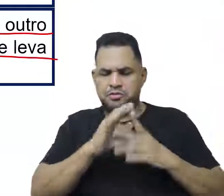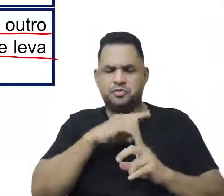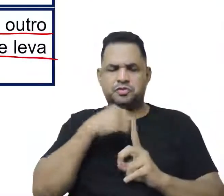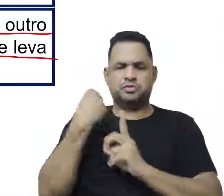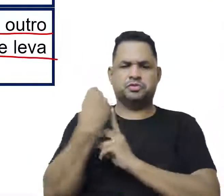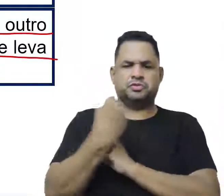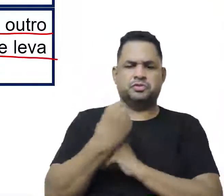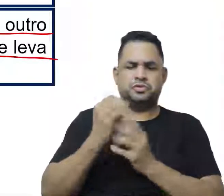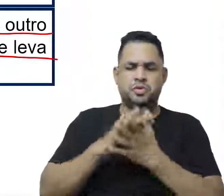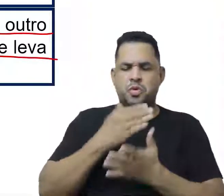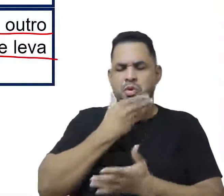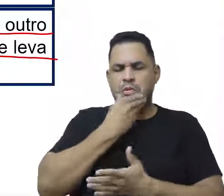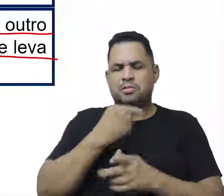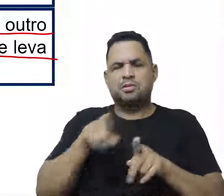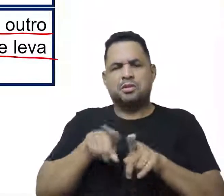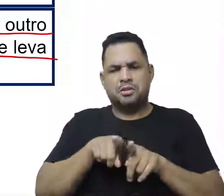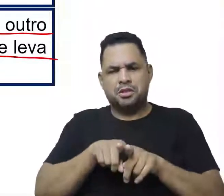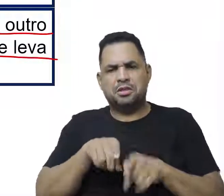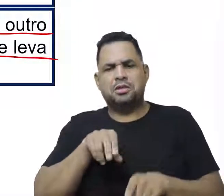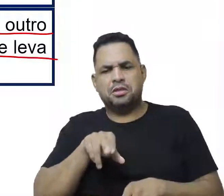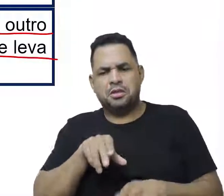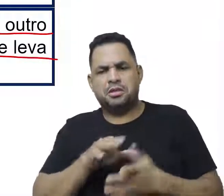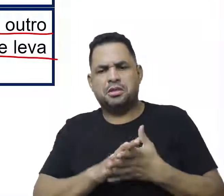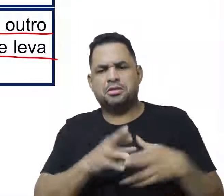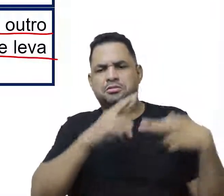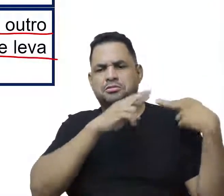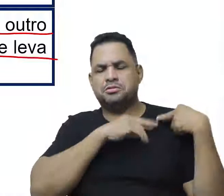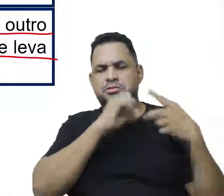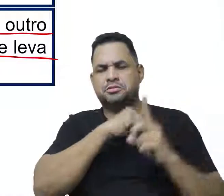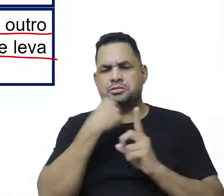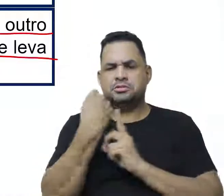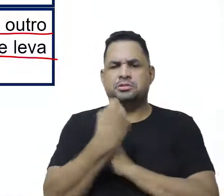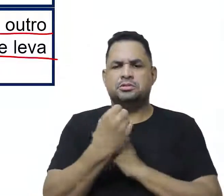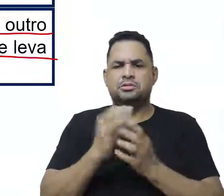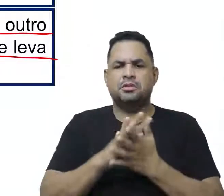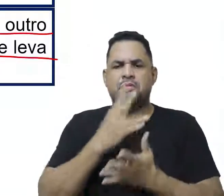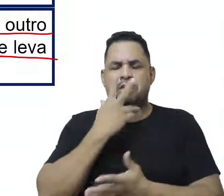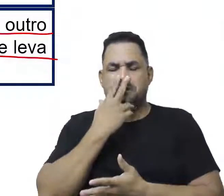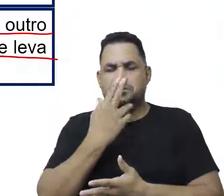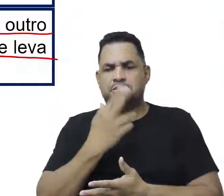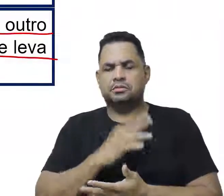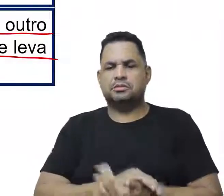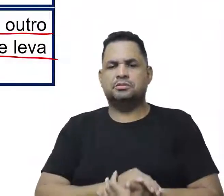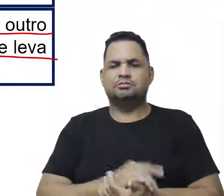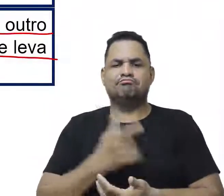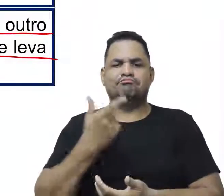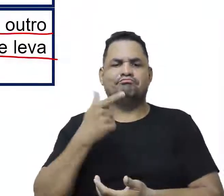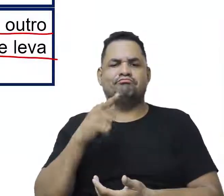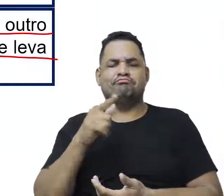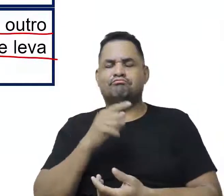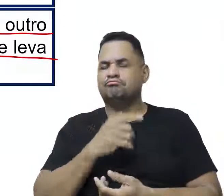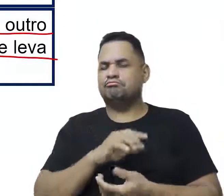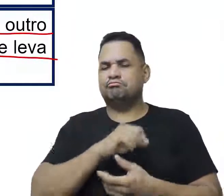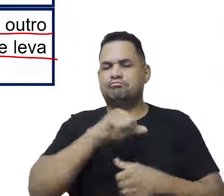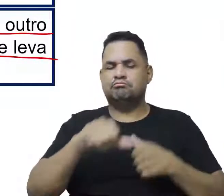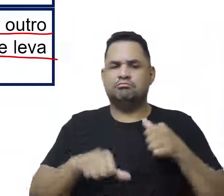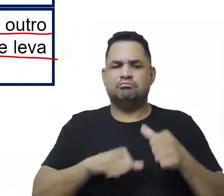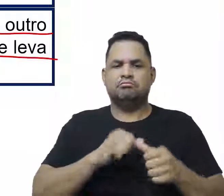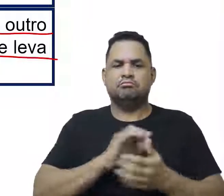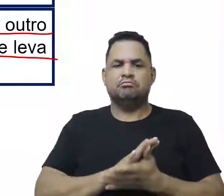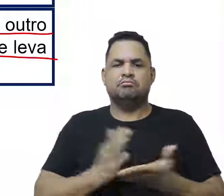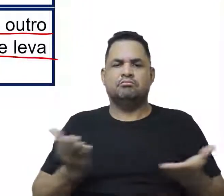sociais então ali as funções né os papéis sociais são parecidos né e não tá mudança